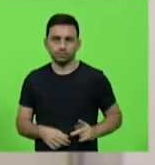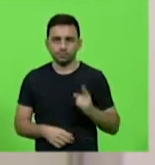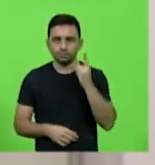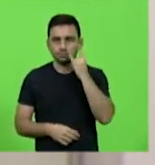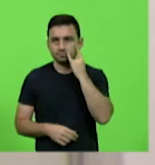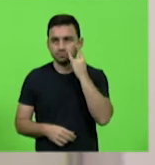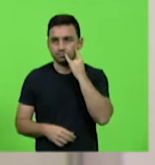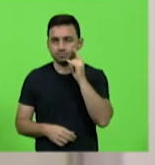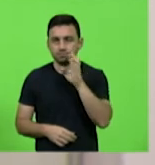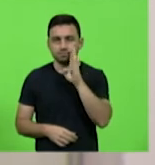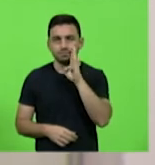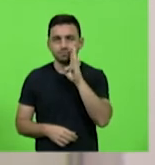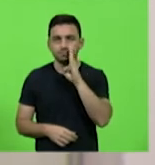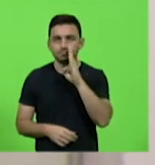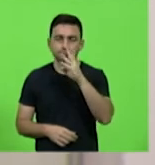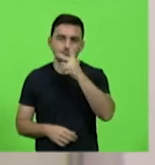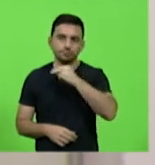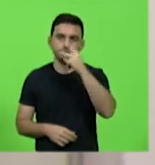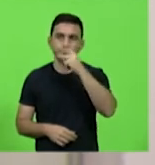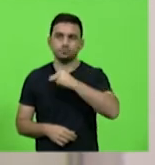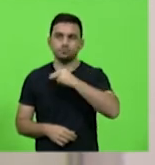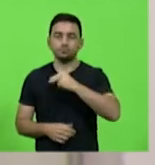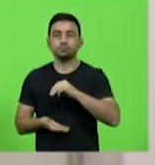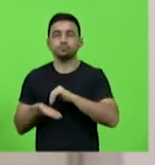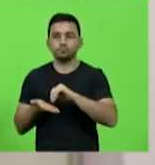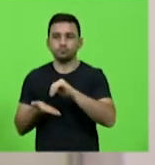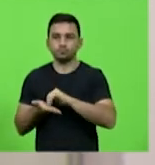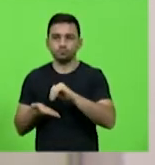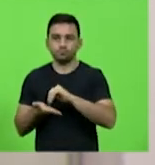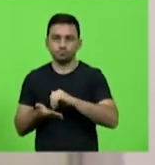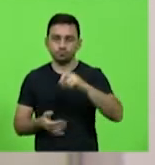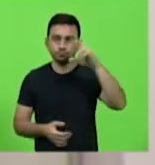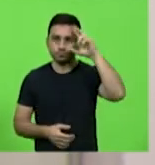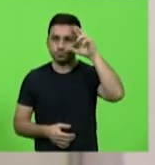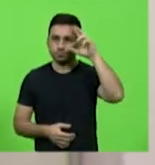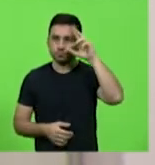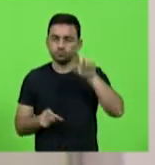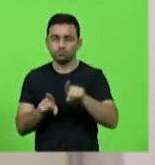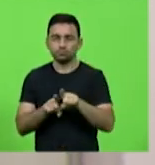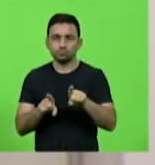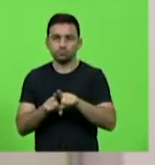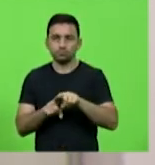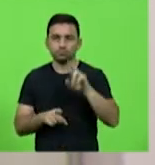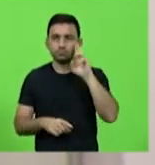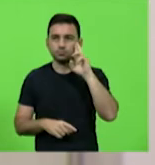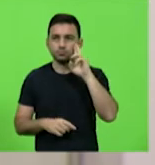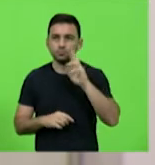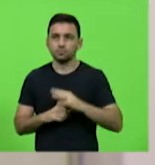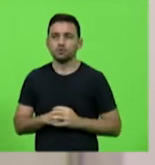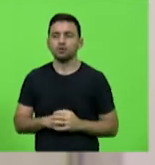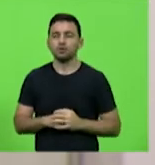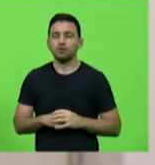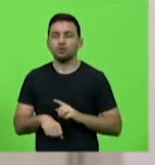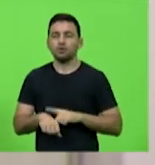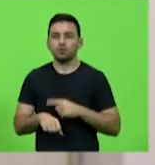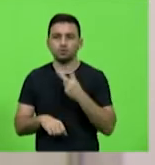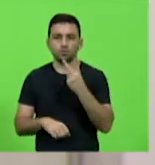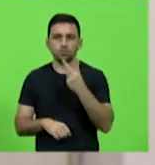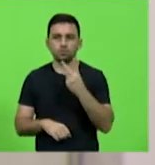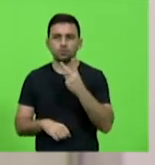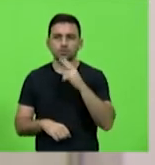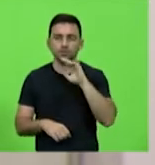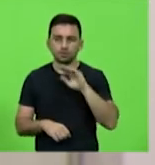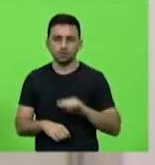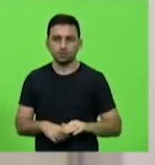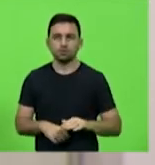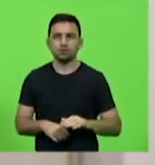Nilson Berlanda, Kennedy Nunes. Secretaria, deputados Ricardo Alba e Rodrigo Minotto. Às 14 horas do dia 2 do mês